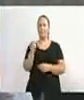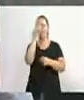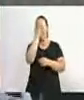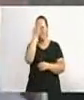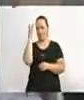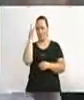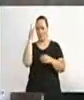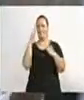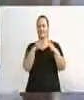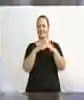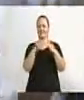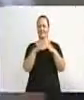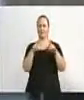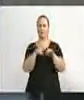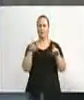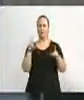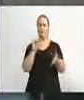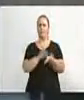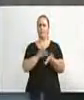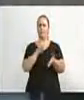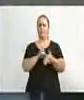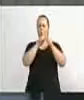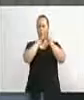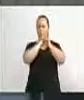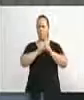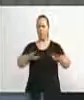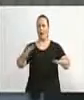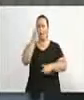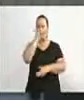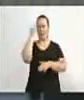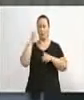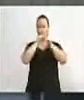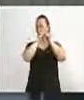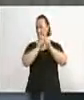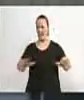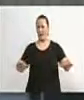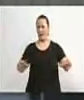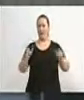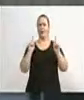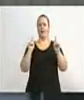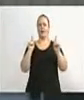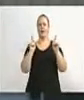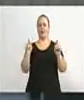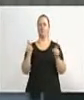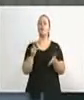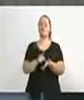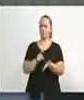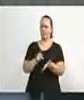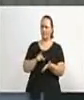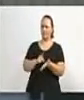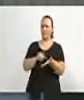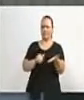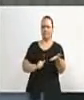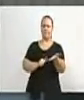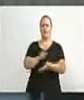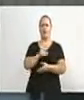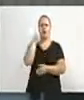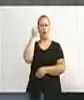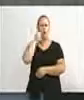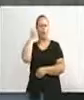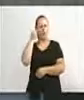mas totalmente tomada, com todas as dificuldades daquele tempo. É verdade, Vossa Excelência teve o Fora Collor, também foi um momento de muita gente,